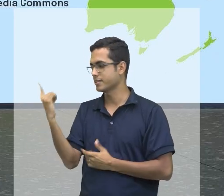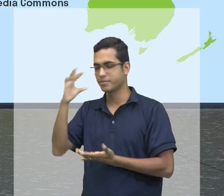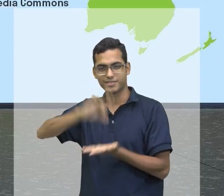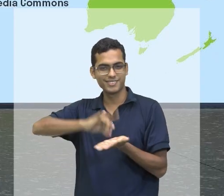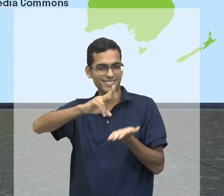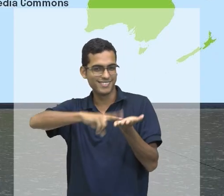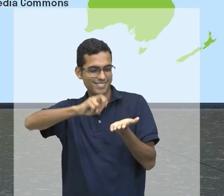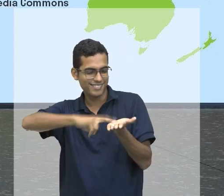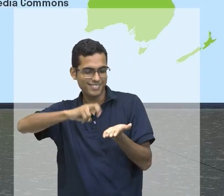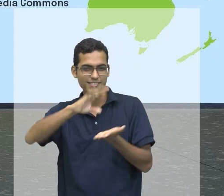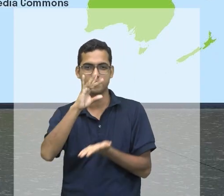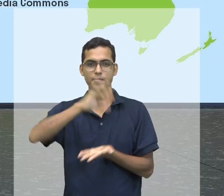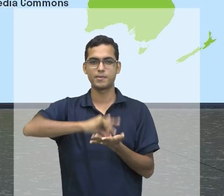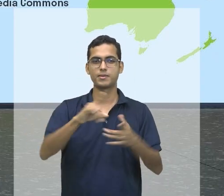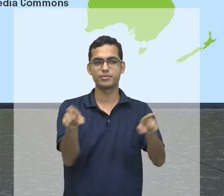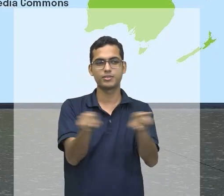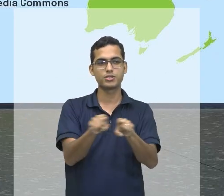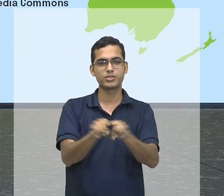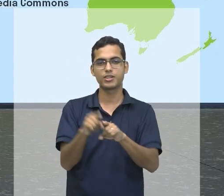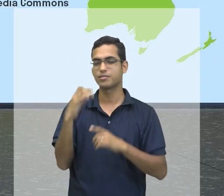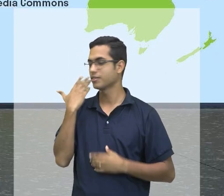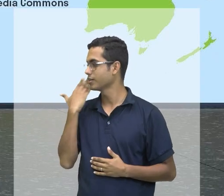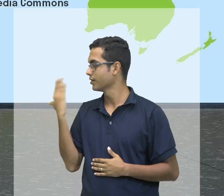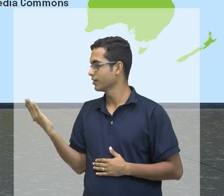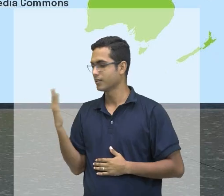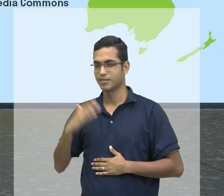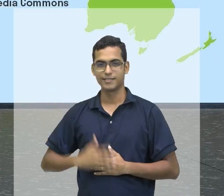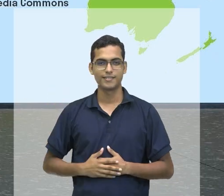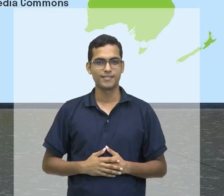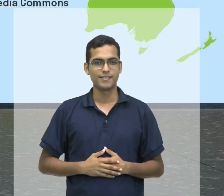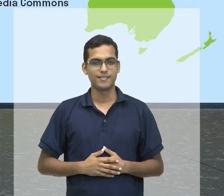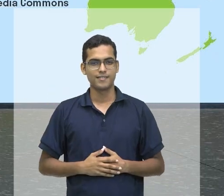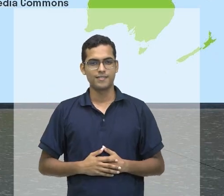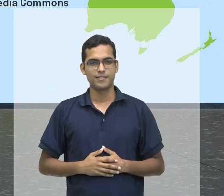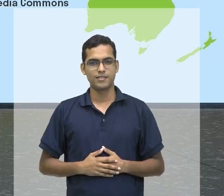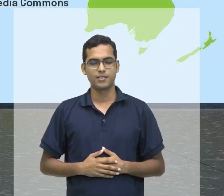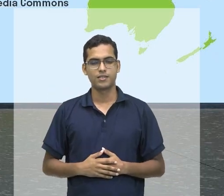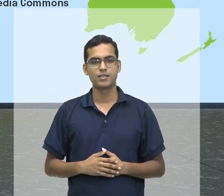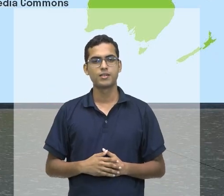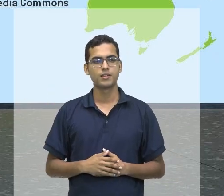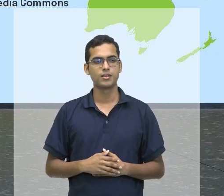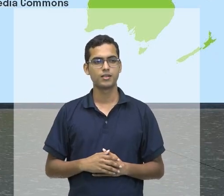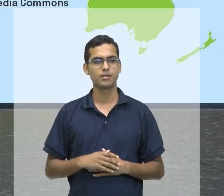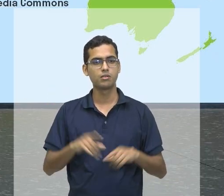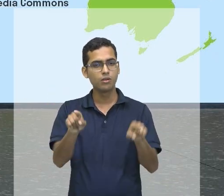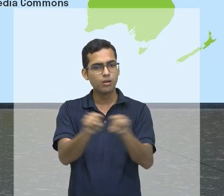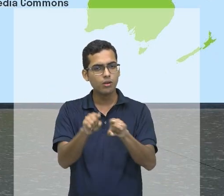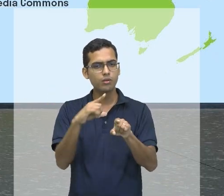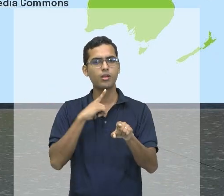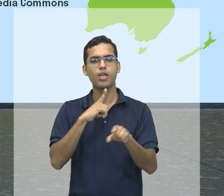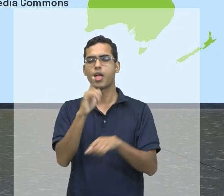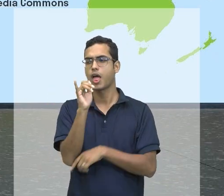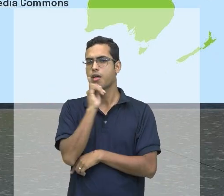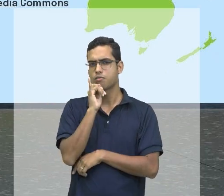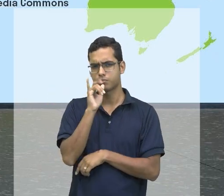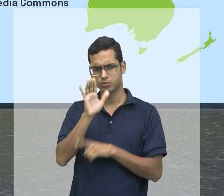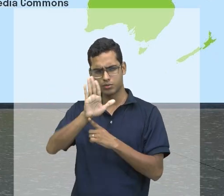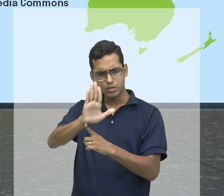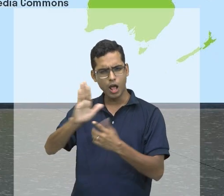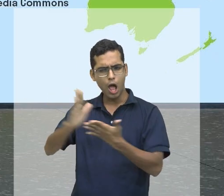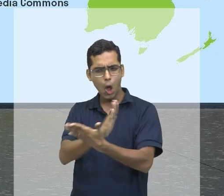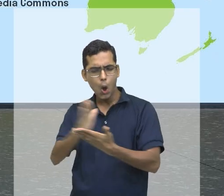palavras. Então, vocês vão ver algumas palavras com exemplo de mudanças no